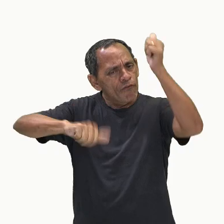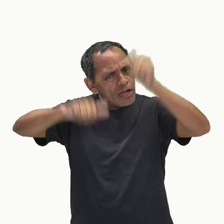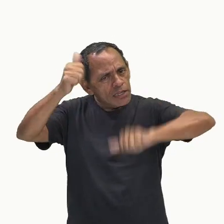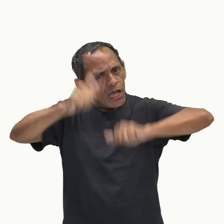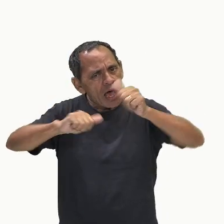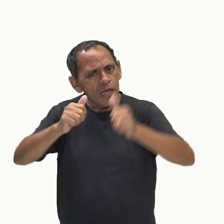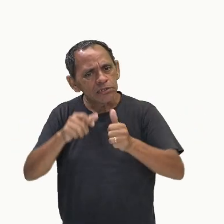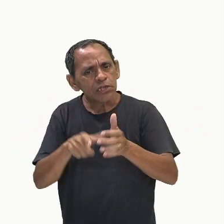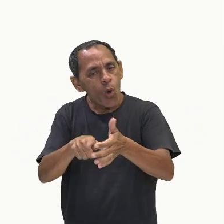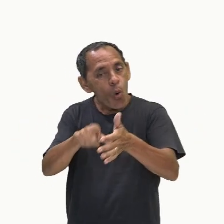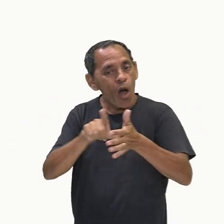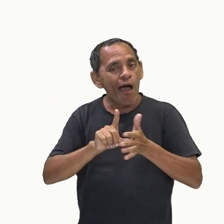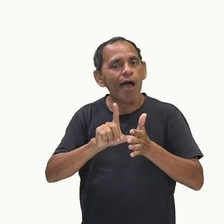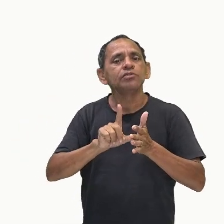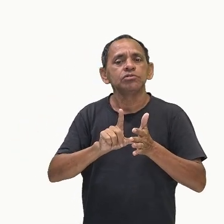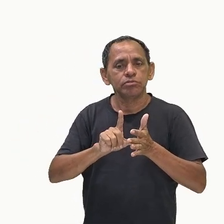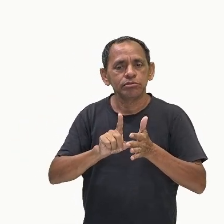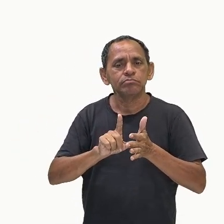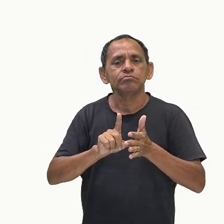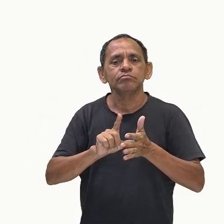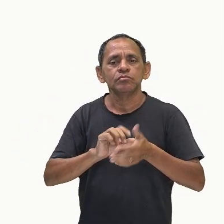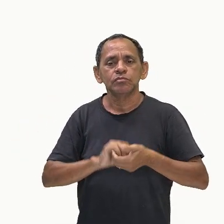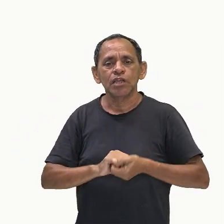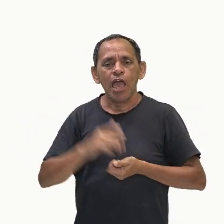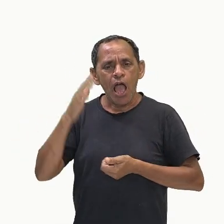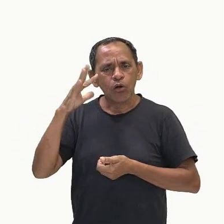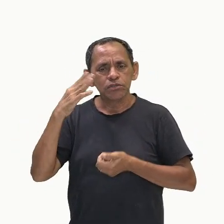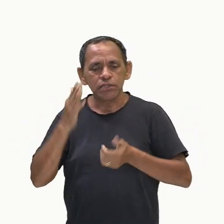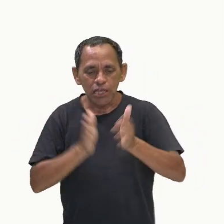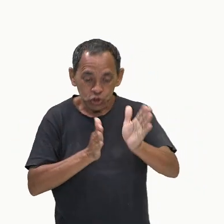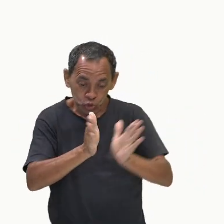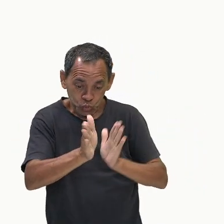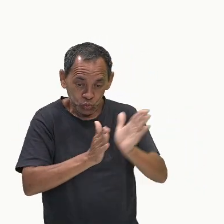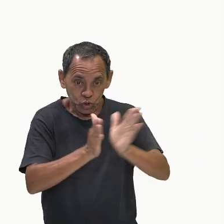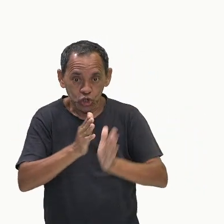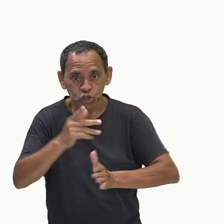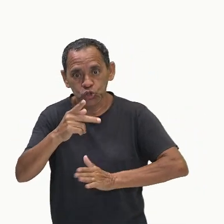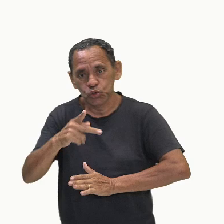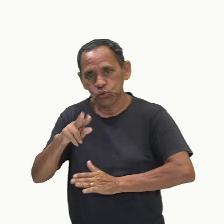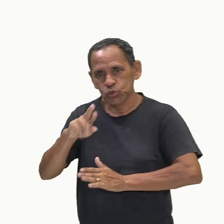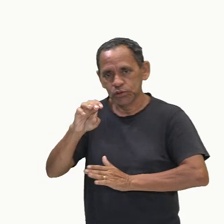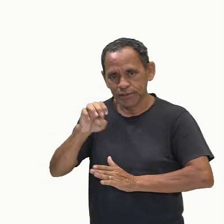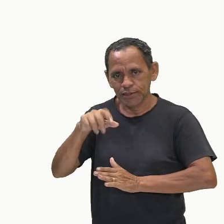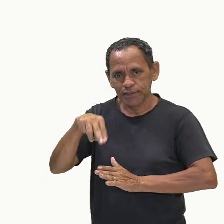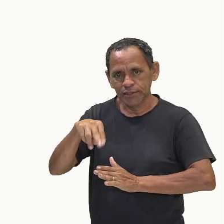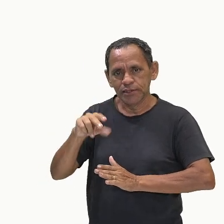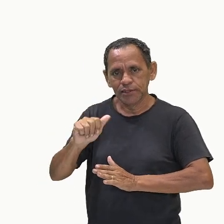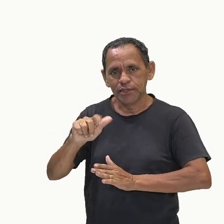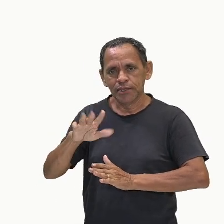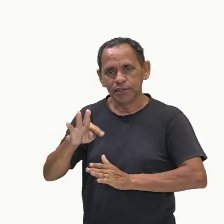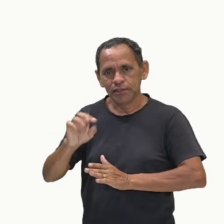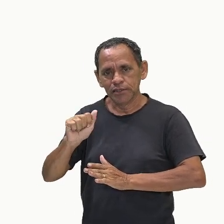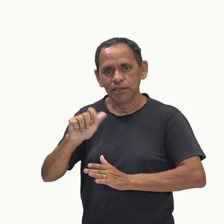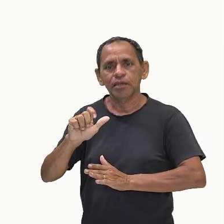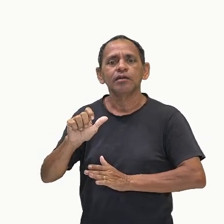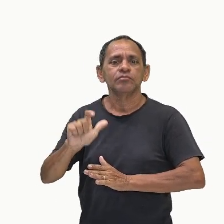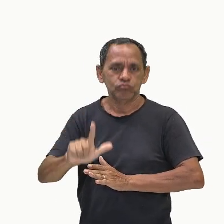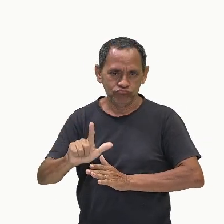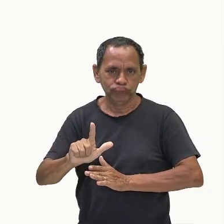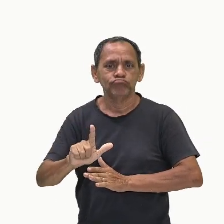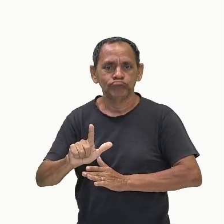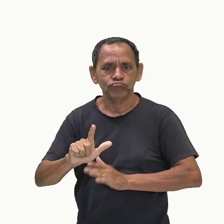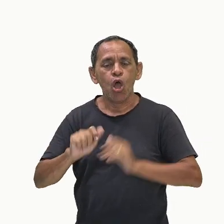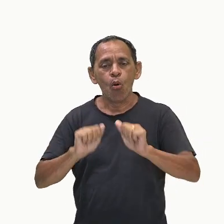nessas condições vai ocorrer durante o pré-natal, por isso que essa etapa é tão importante e pode ajudar os médicos e os